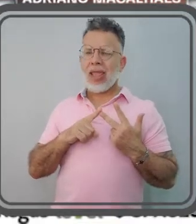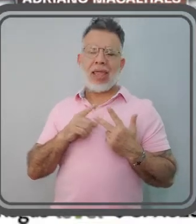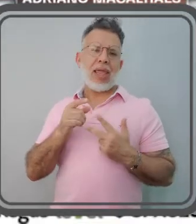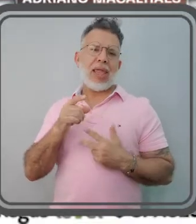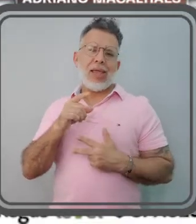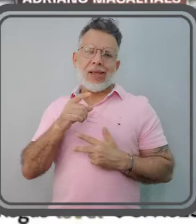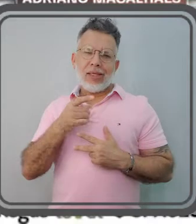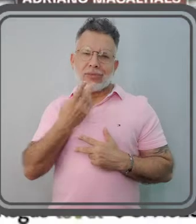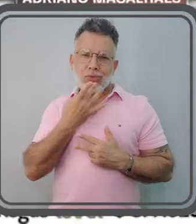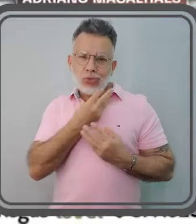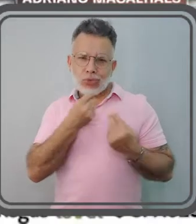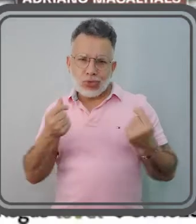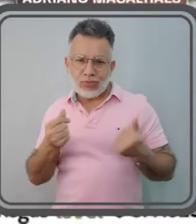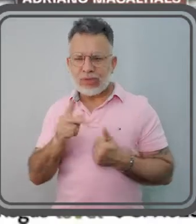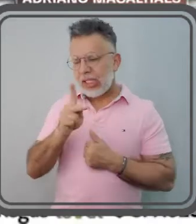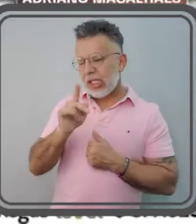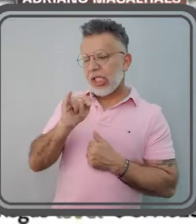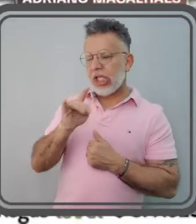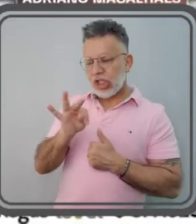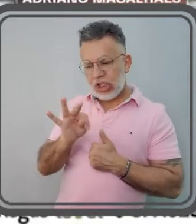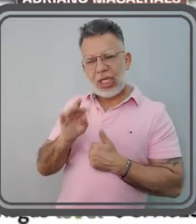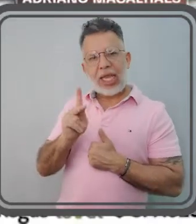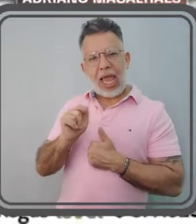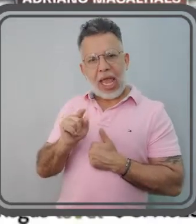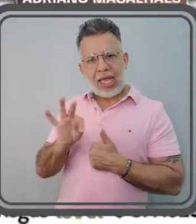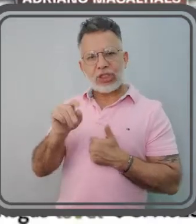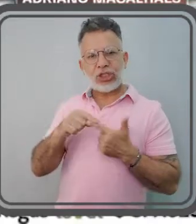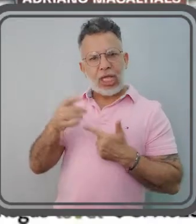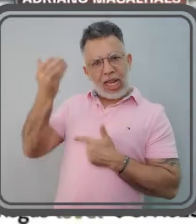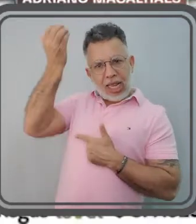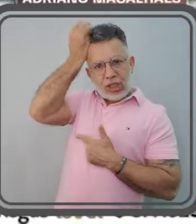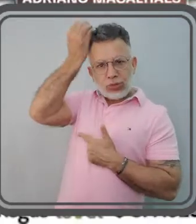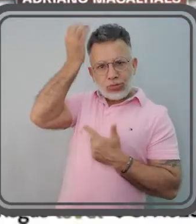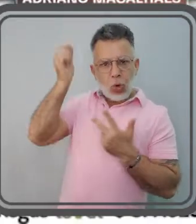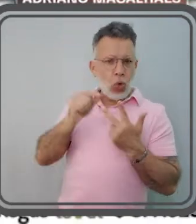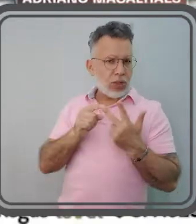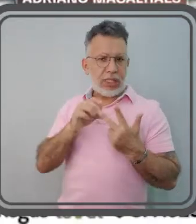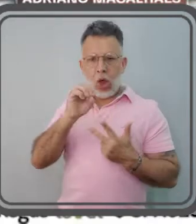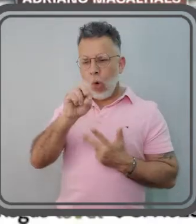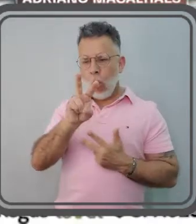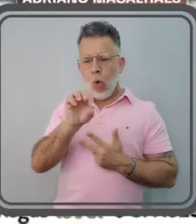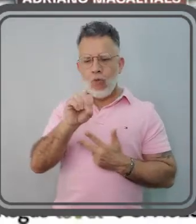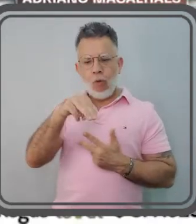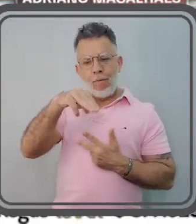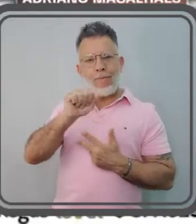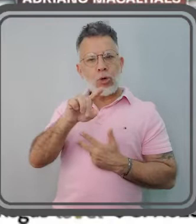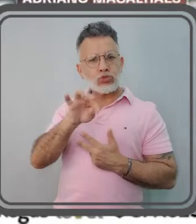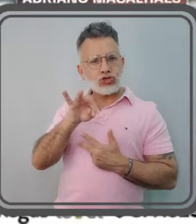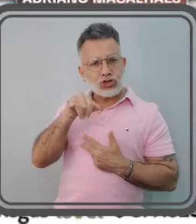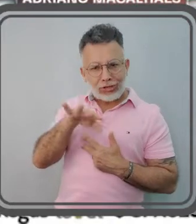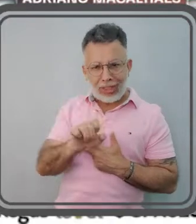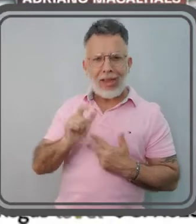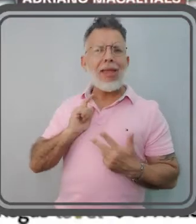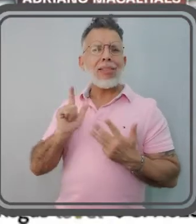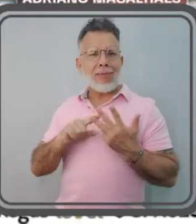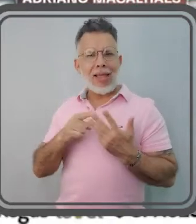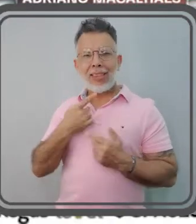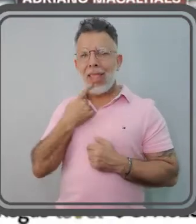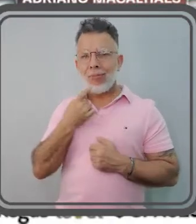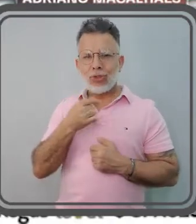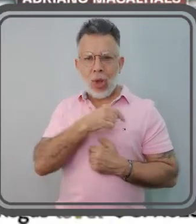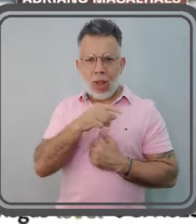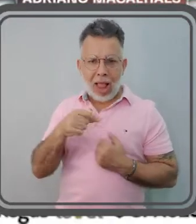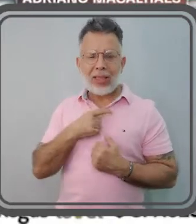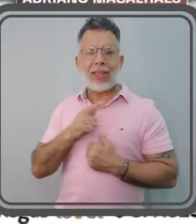público de todas as regiões do país, né? Fora isso, temos salgados, temos doces também. Então, ou seja, é um negócio completo, que não é sazonal, a